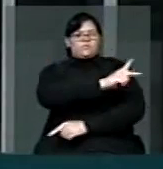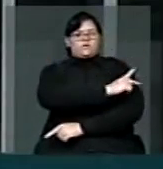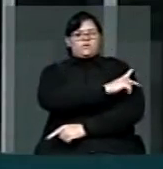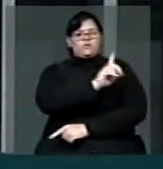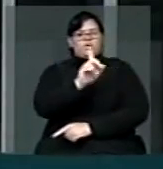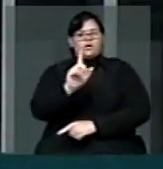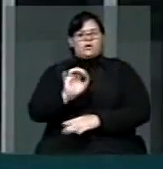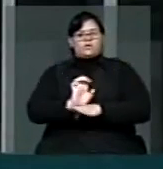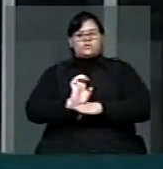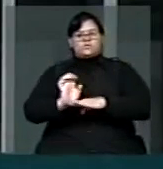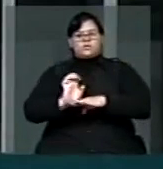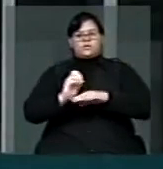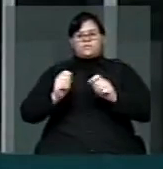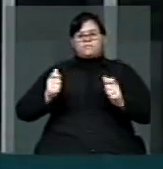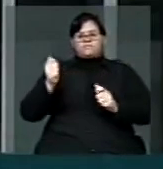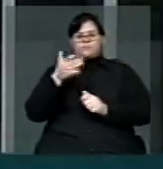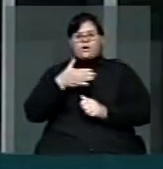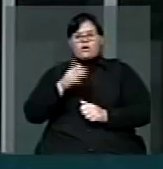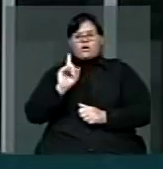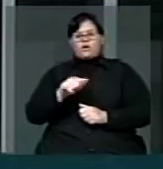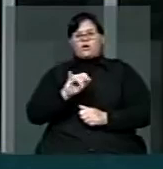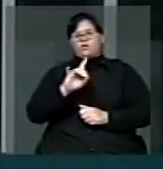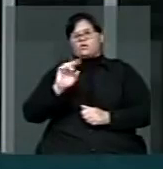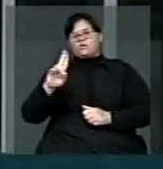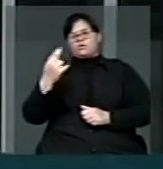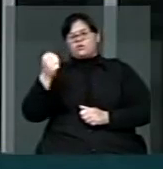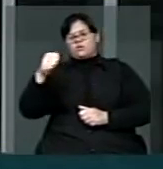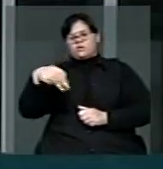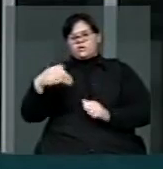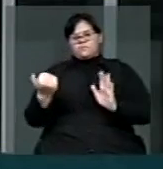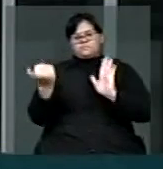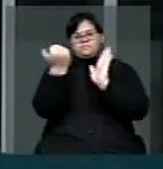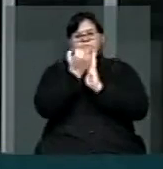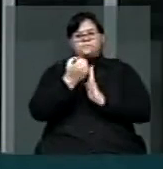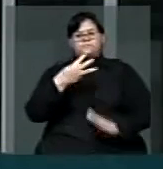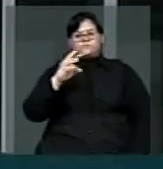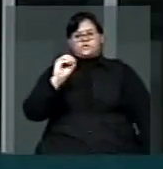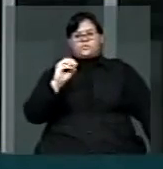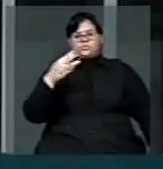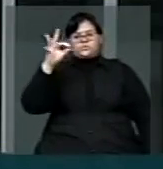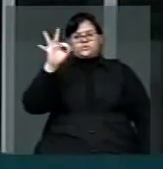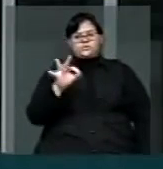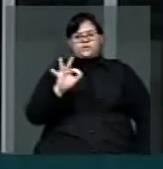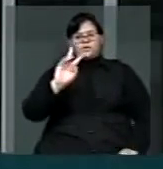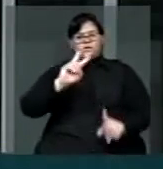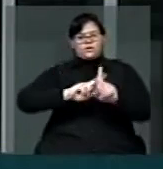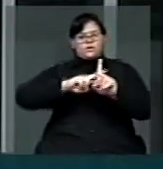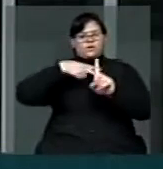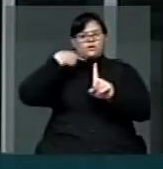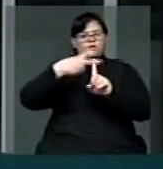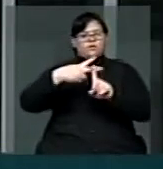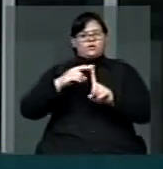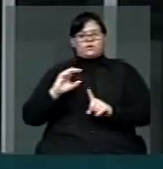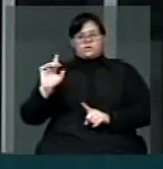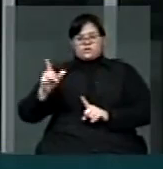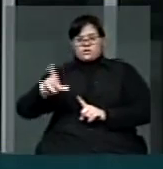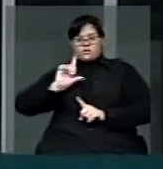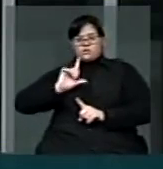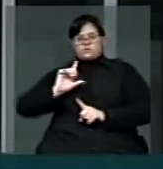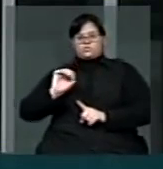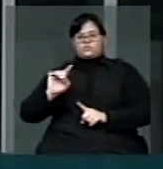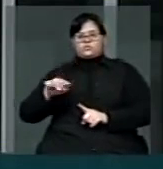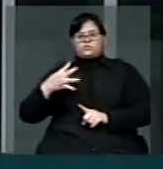estado com maior incremento do IDHM renda, com 30% de aumento. Saiu de 0,48